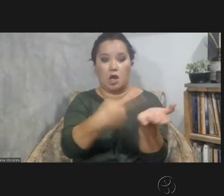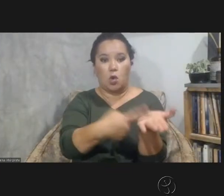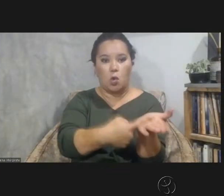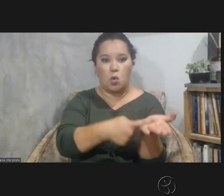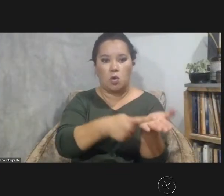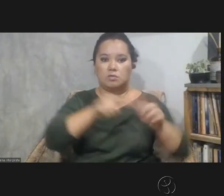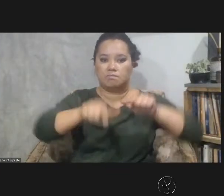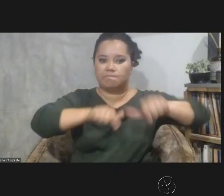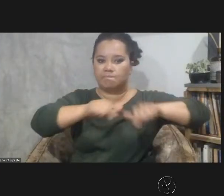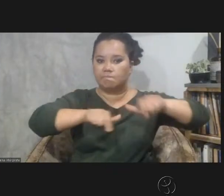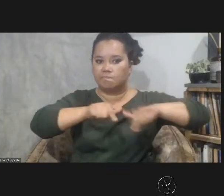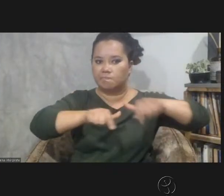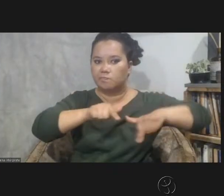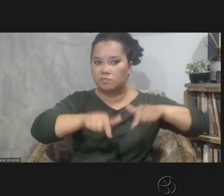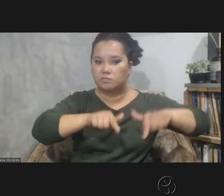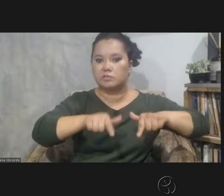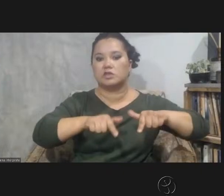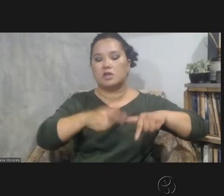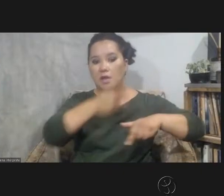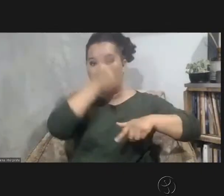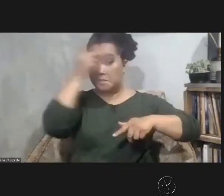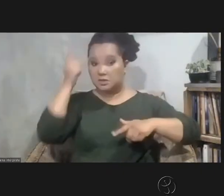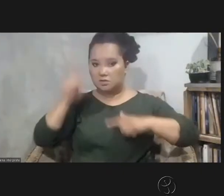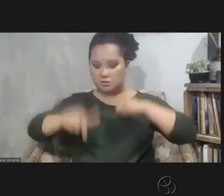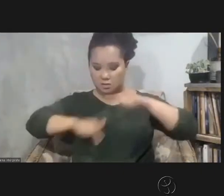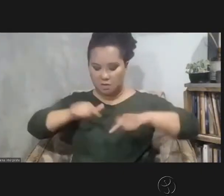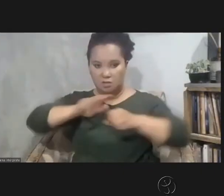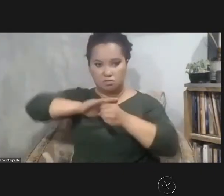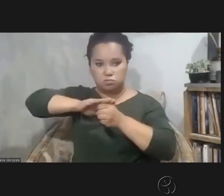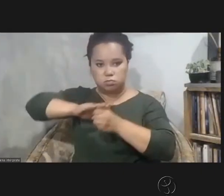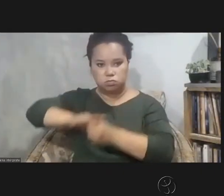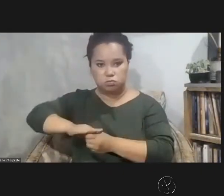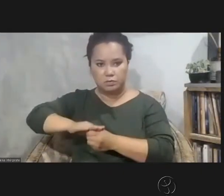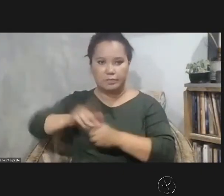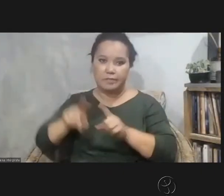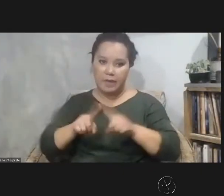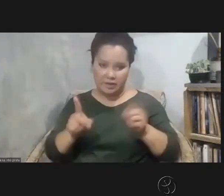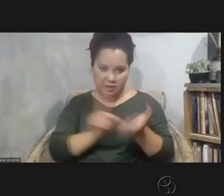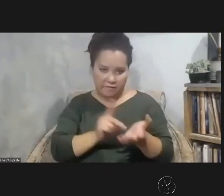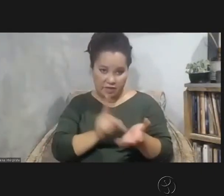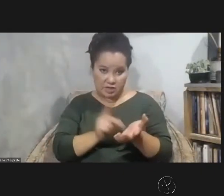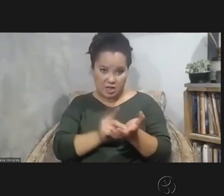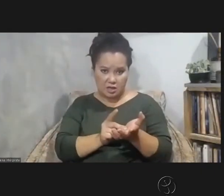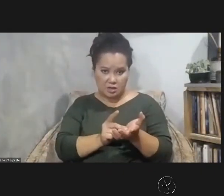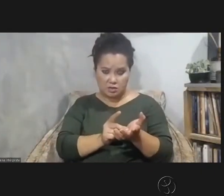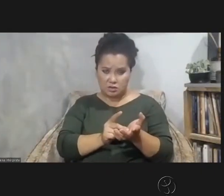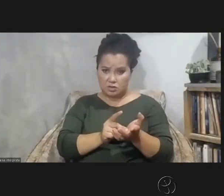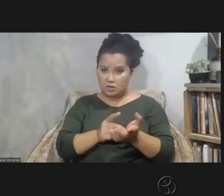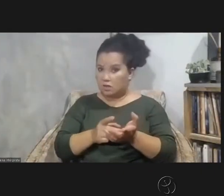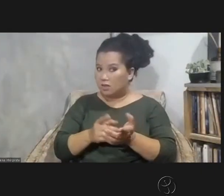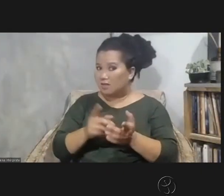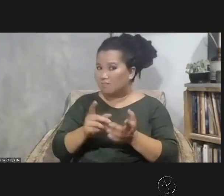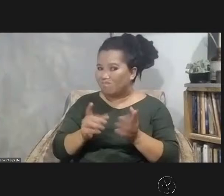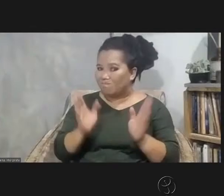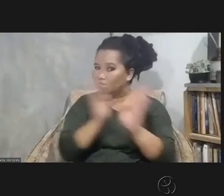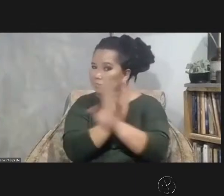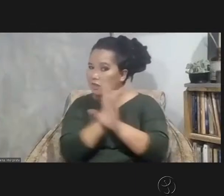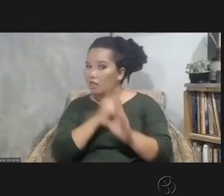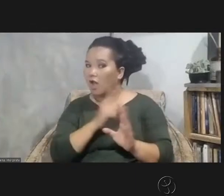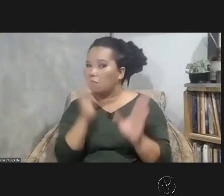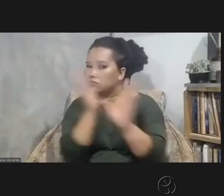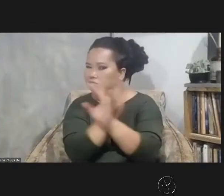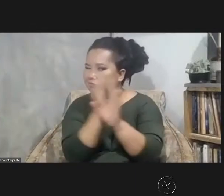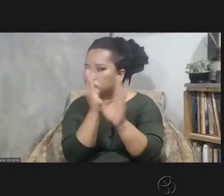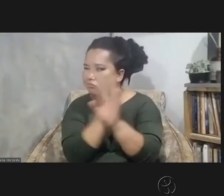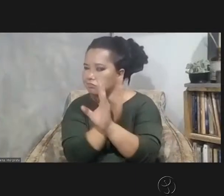camuflam o conceito de livre comércio. E também temos